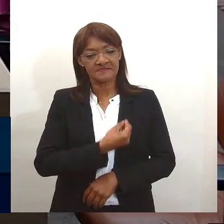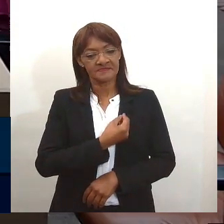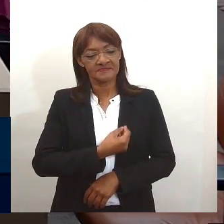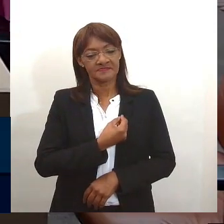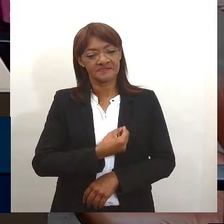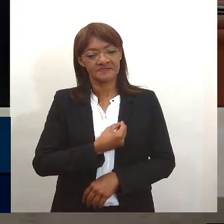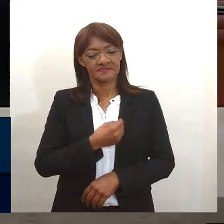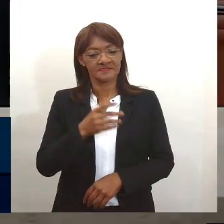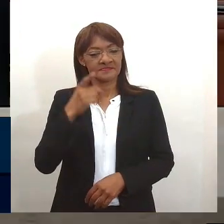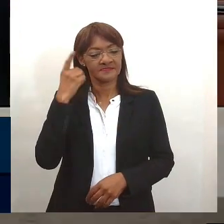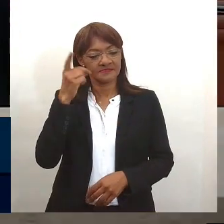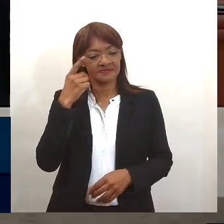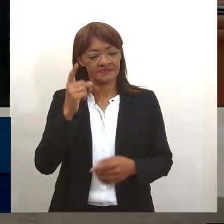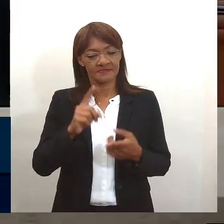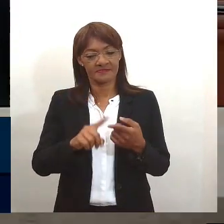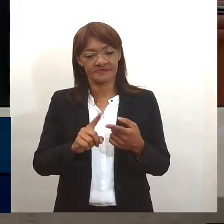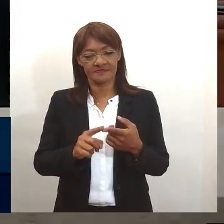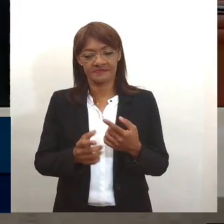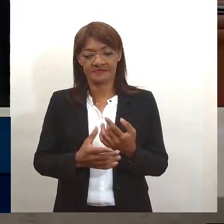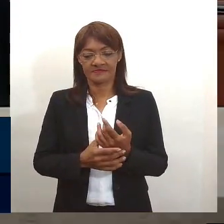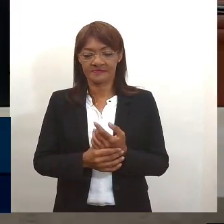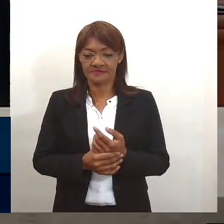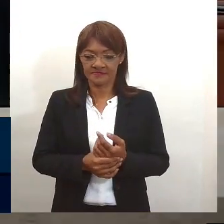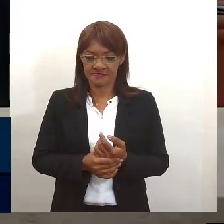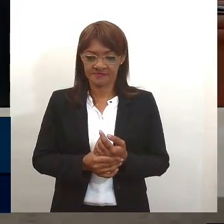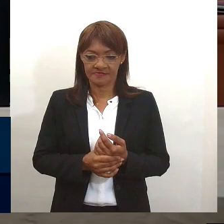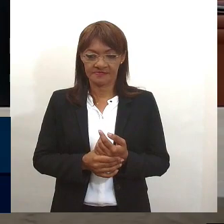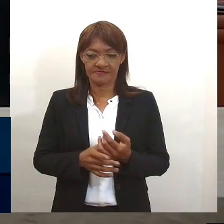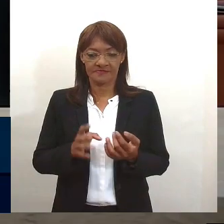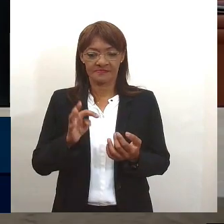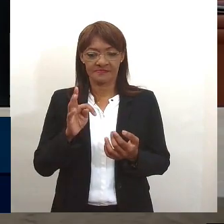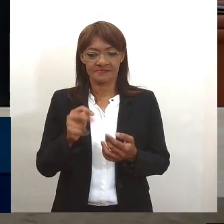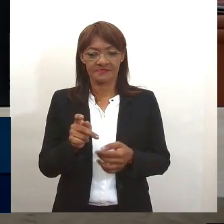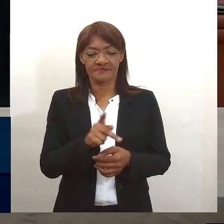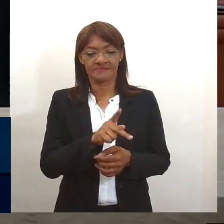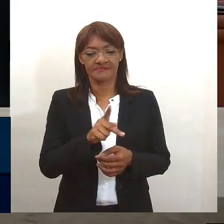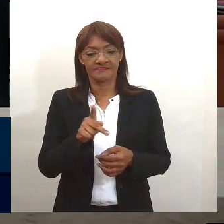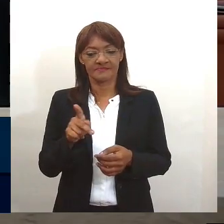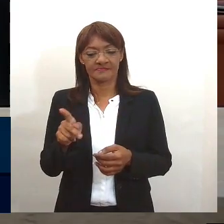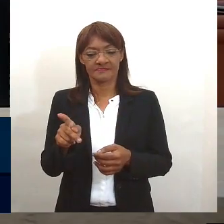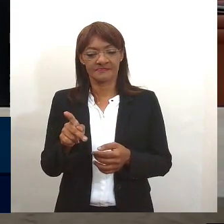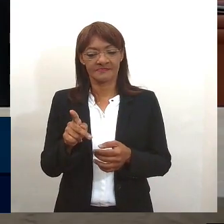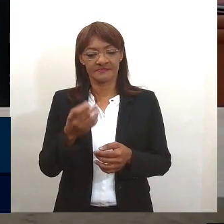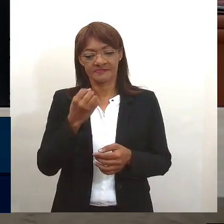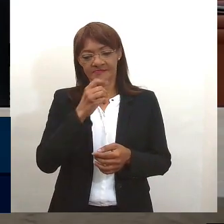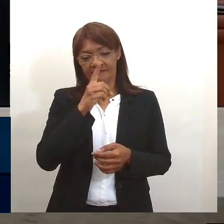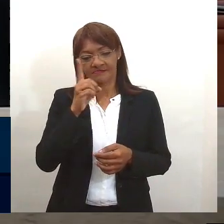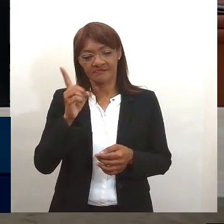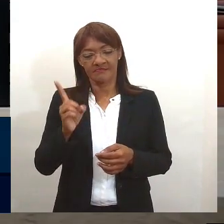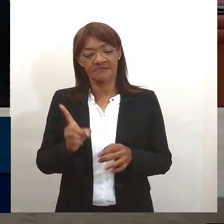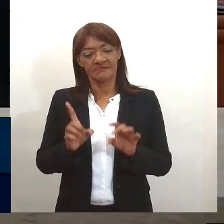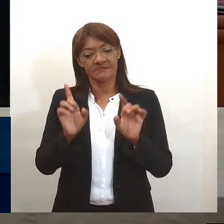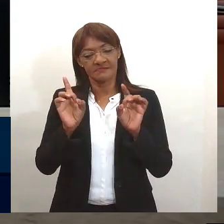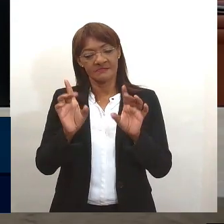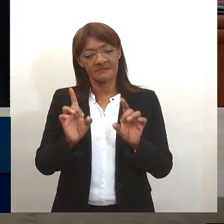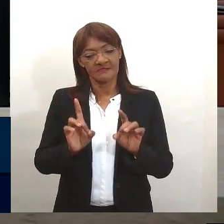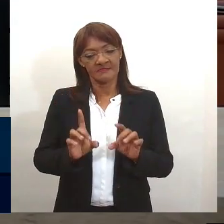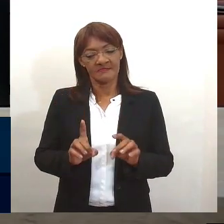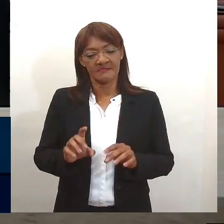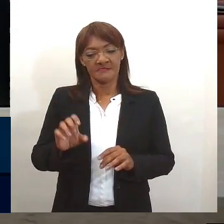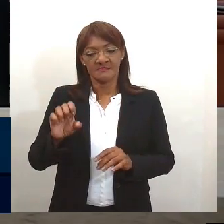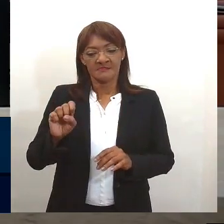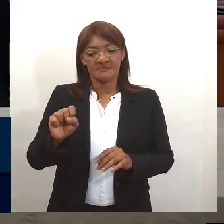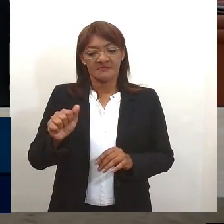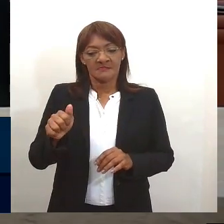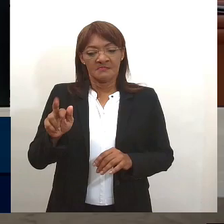deputados, presidente da comissão. E um bom dia, né, especial à Sara, né, parabenizar, né,